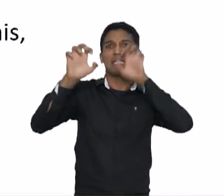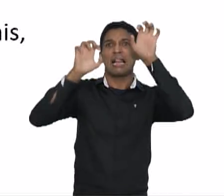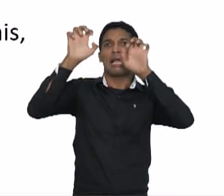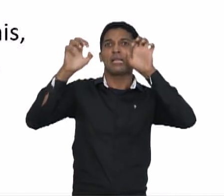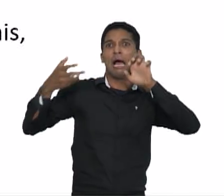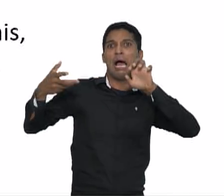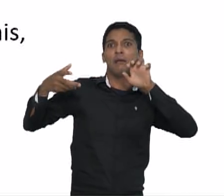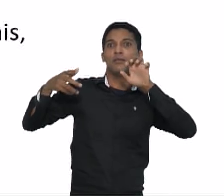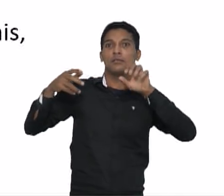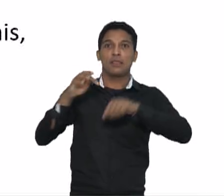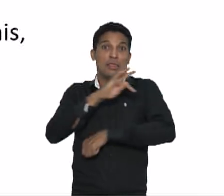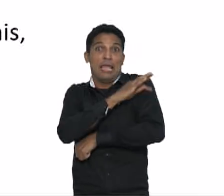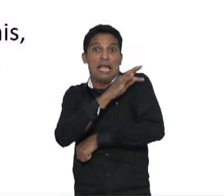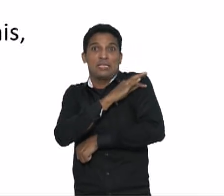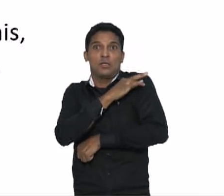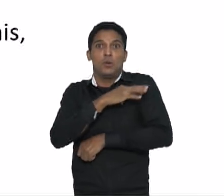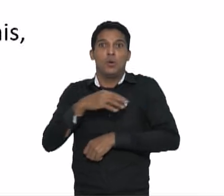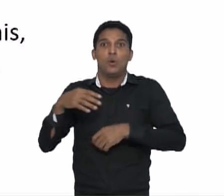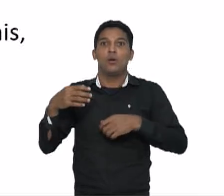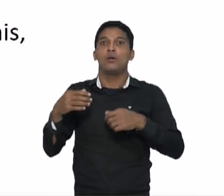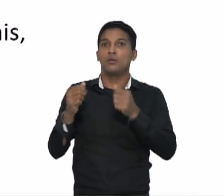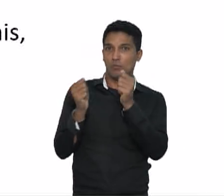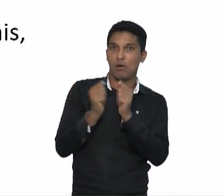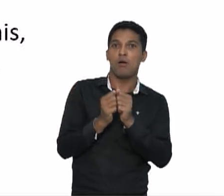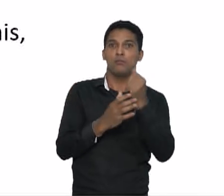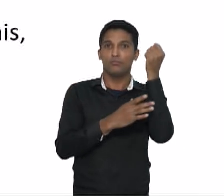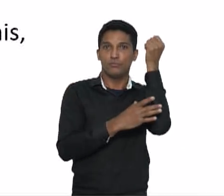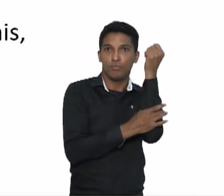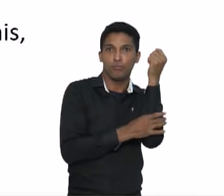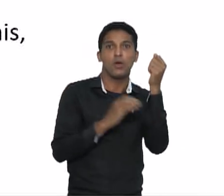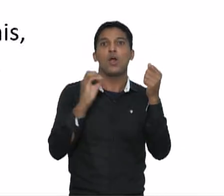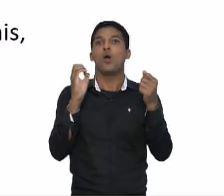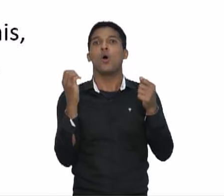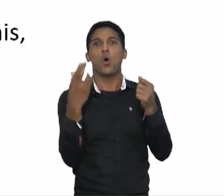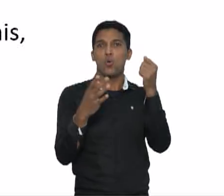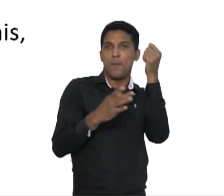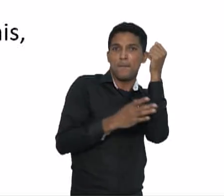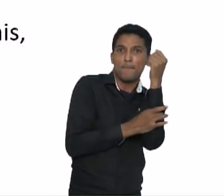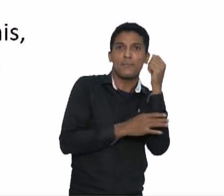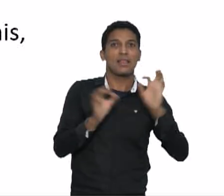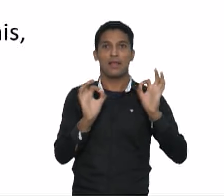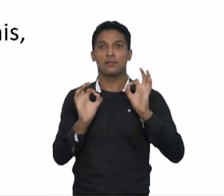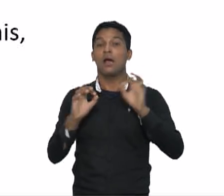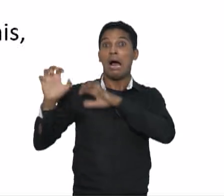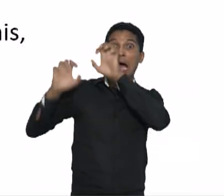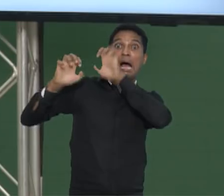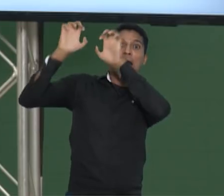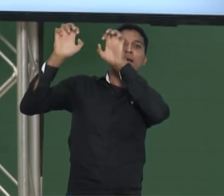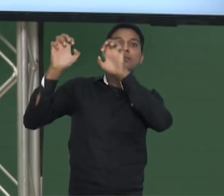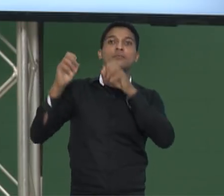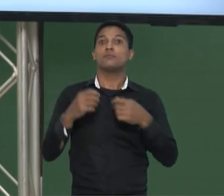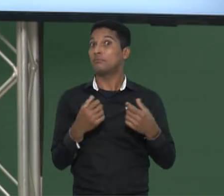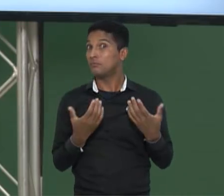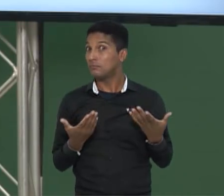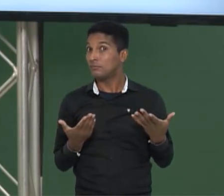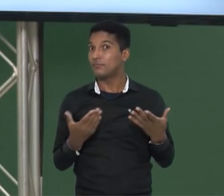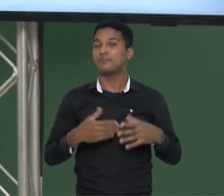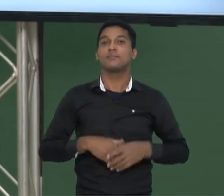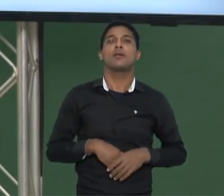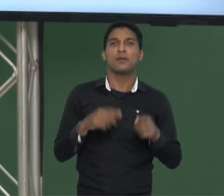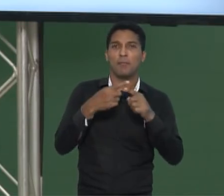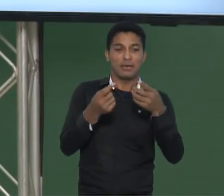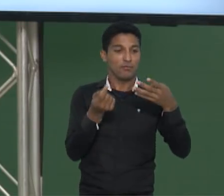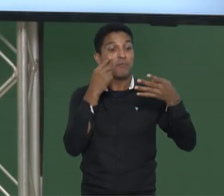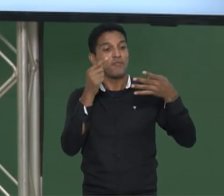rápida e muito técnica, com ou sem equipamentos de proteção. Mas antes, vamos dar uma olhadinha nas